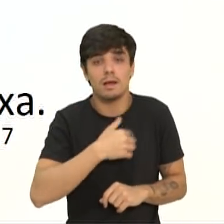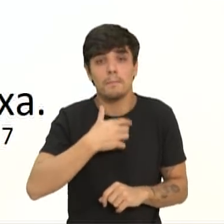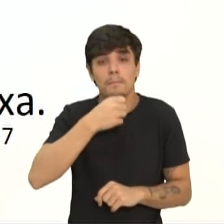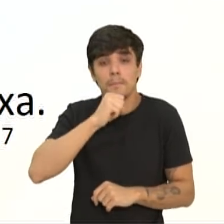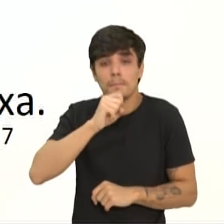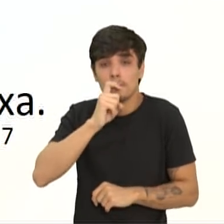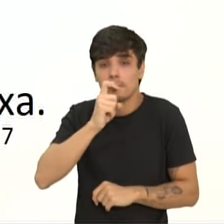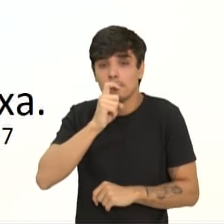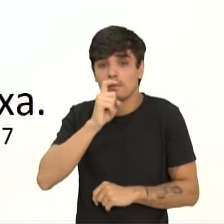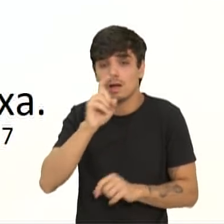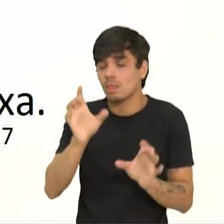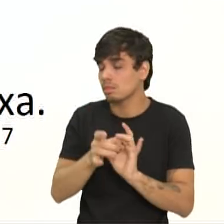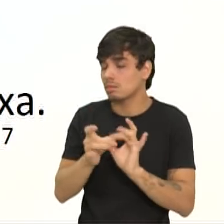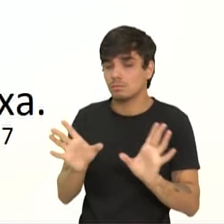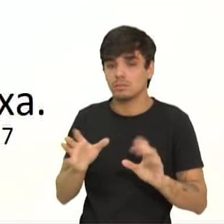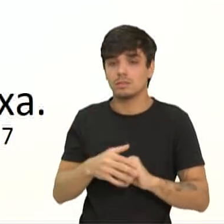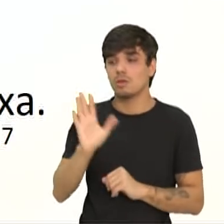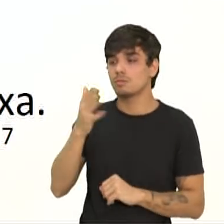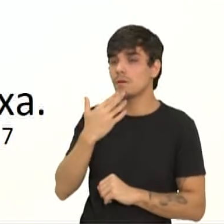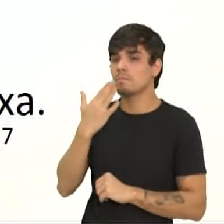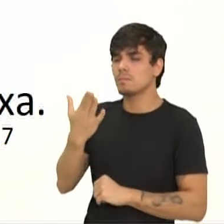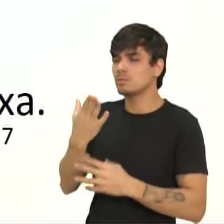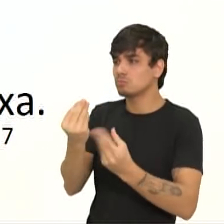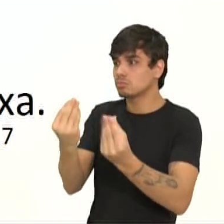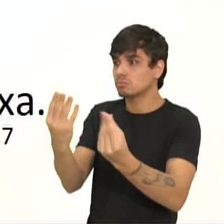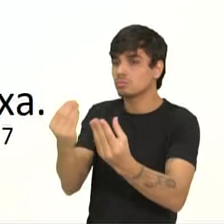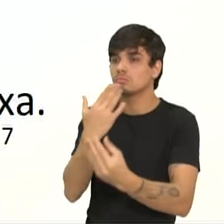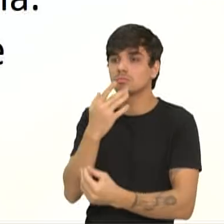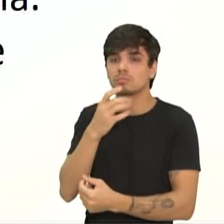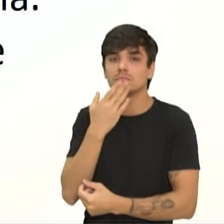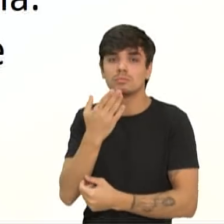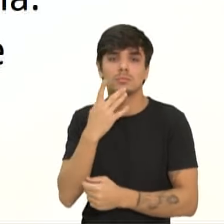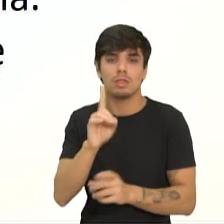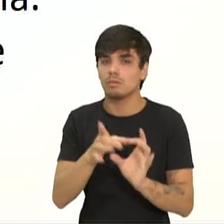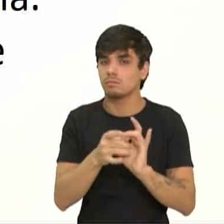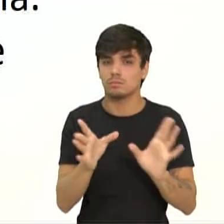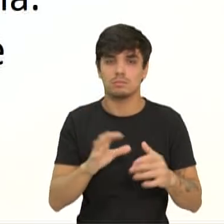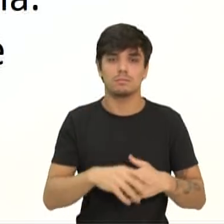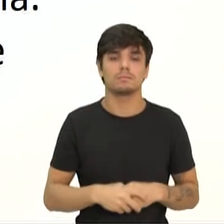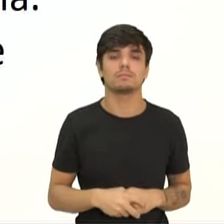deixa. Já pedi muitas vezes e ele não deixa.